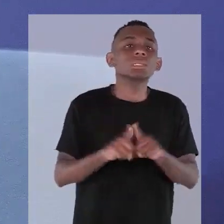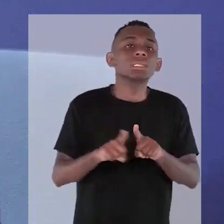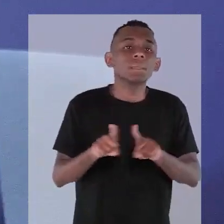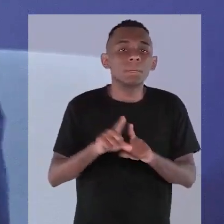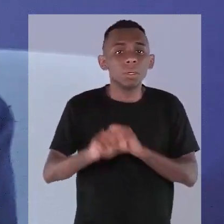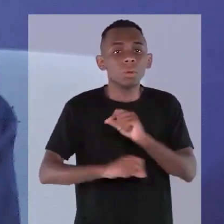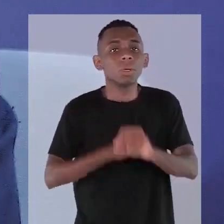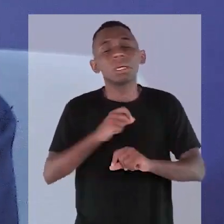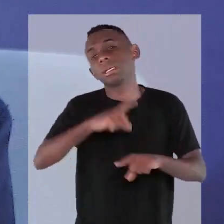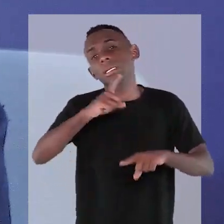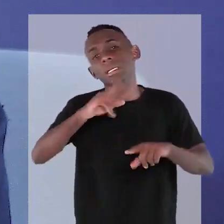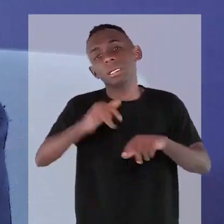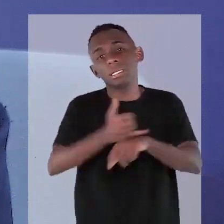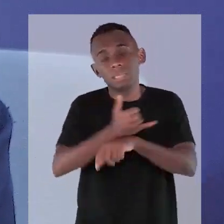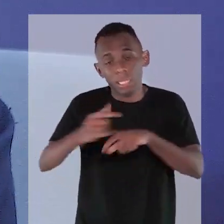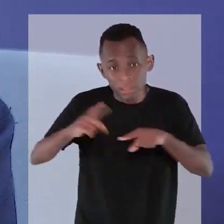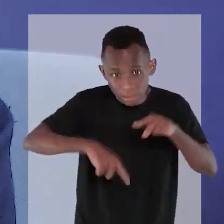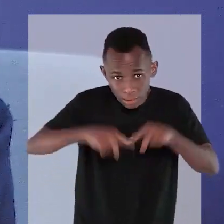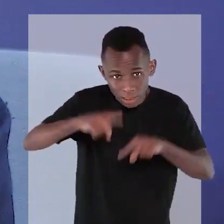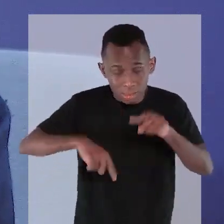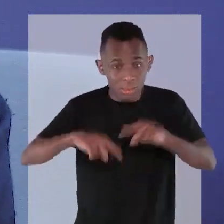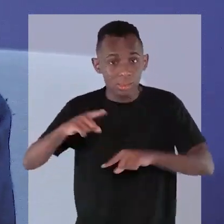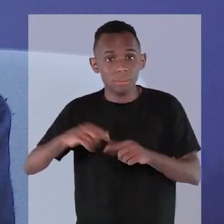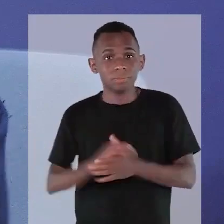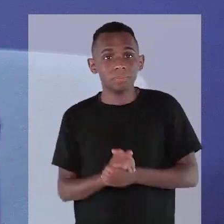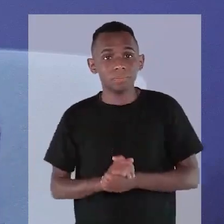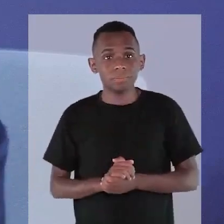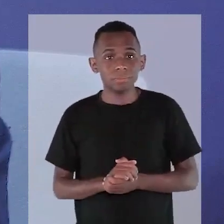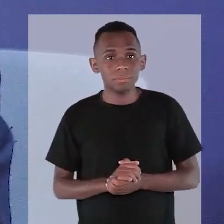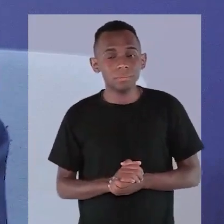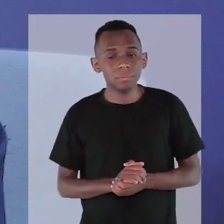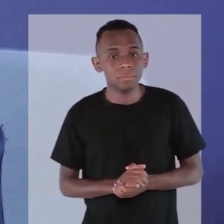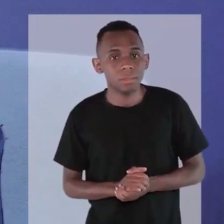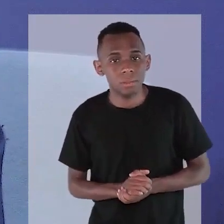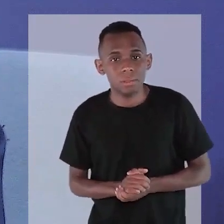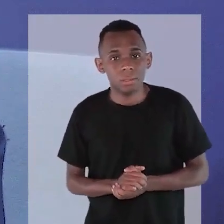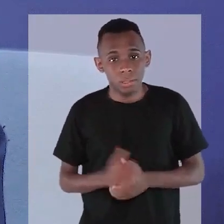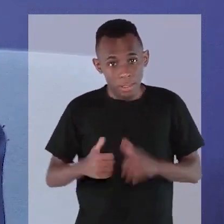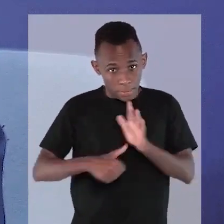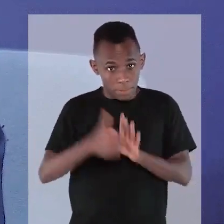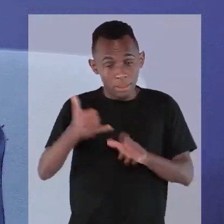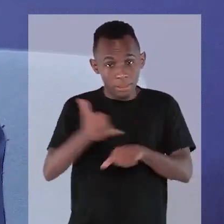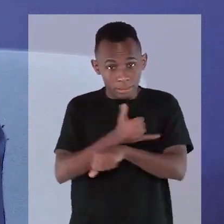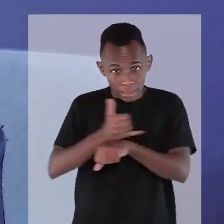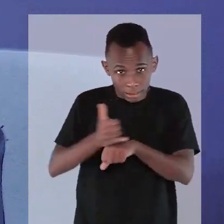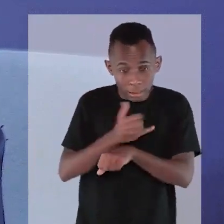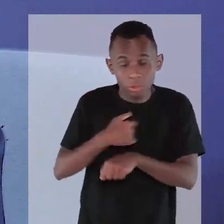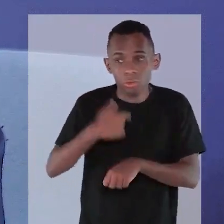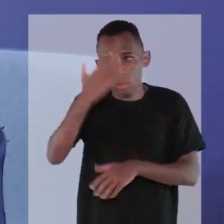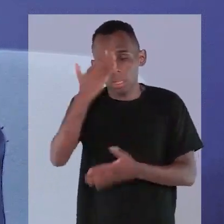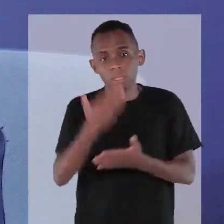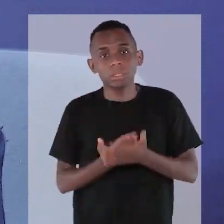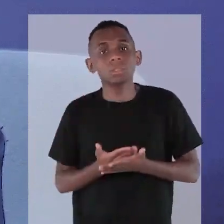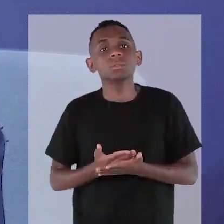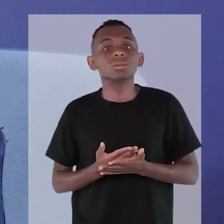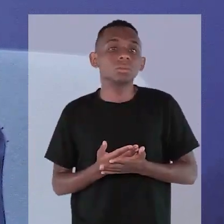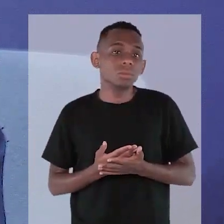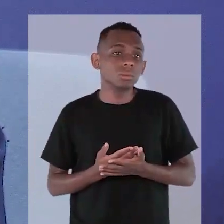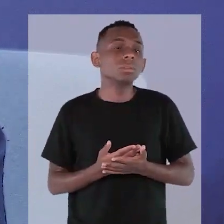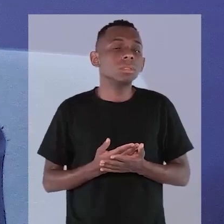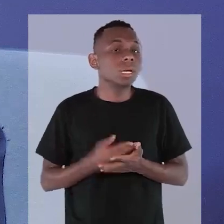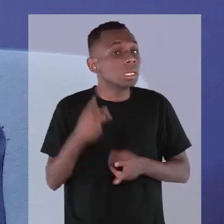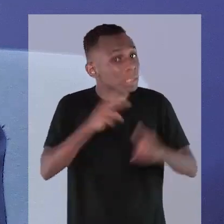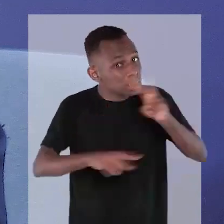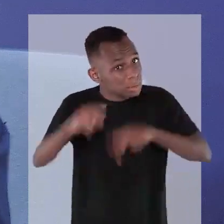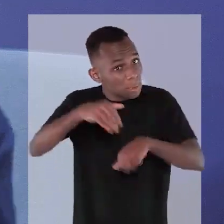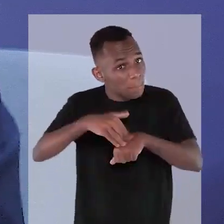relação às ferramentas que o Newton estava mencionando, primeiro, uma ferramenta que eu acho que nós deveríamos analisar um pouco